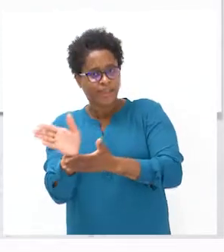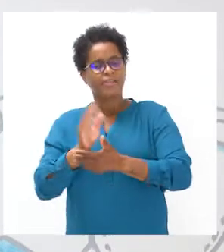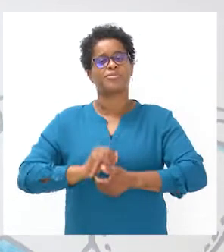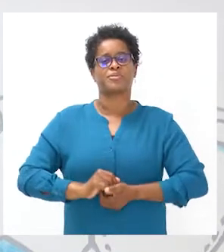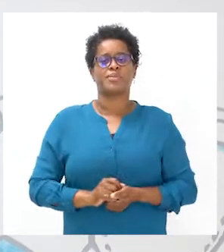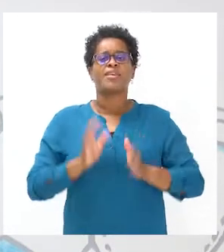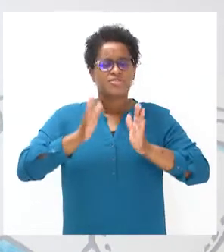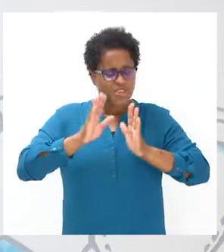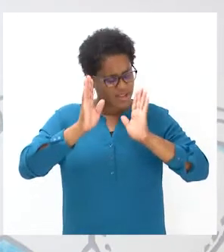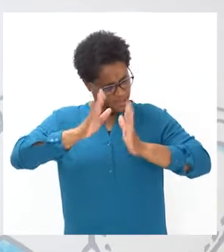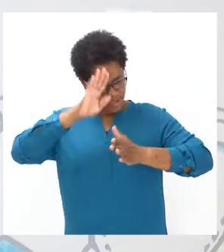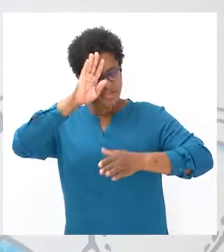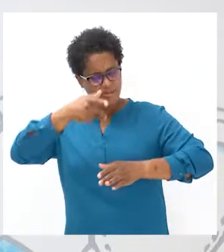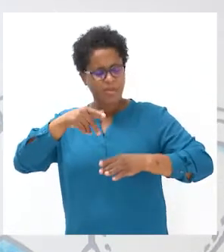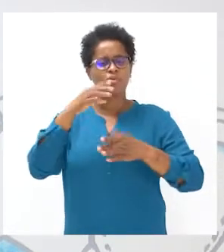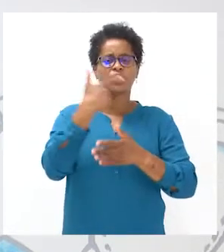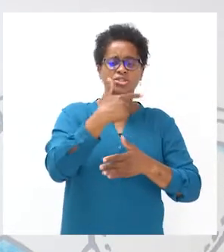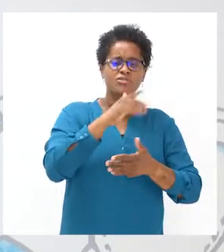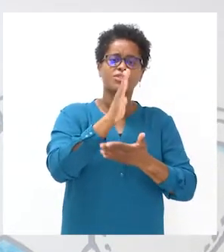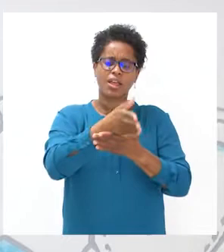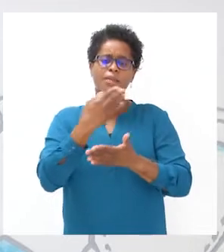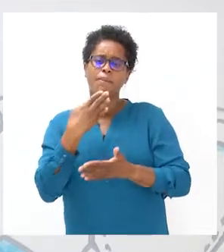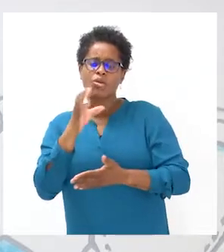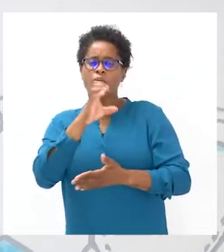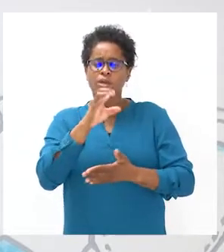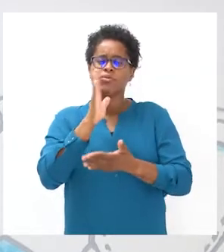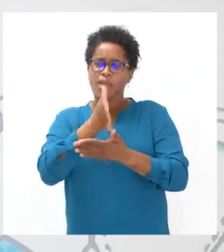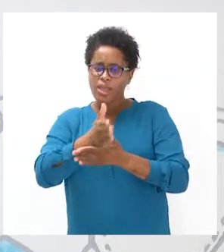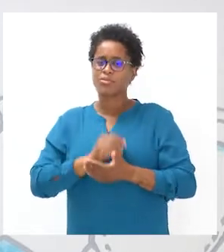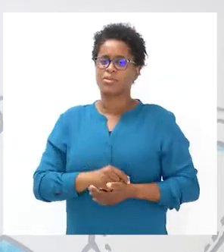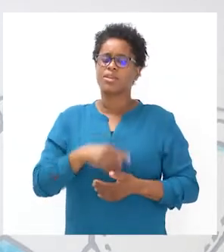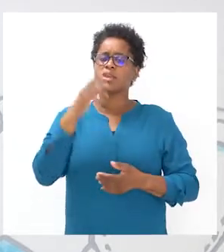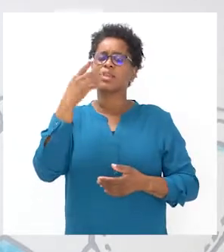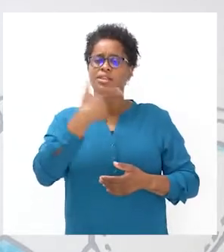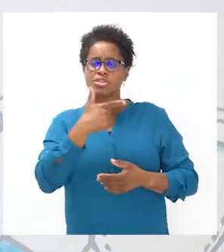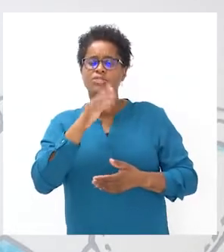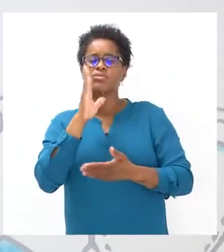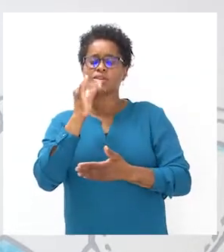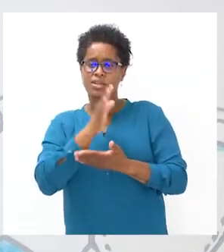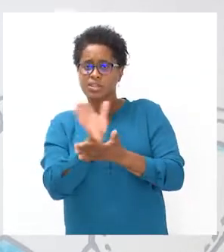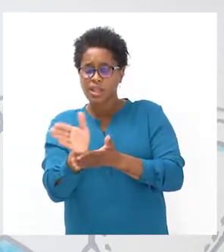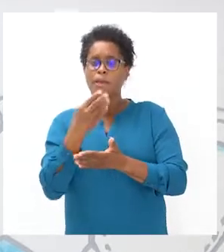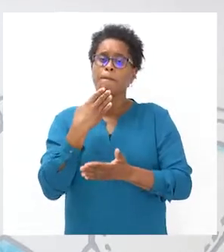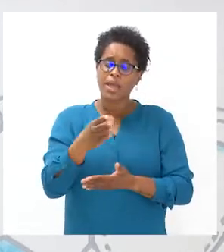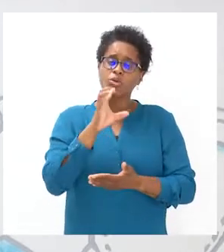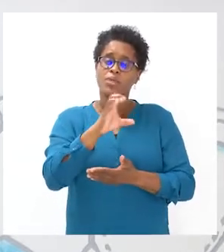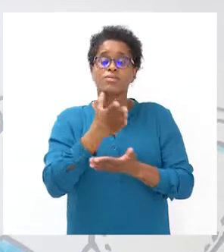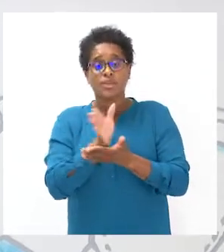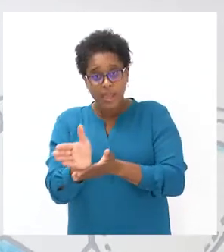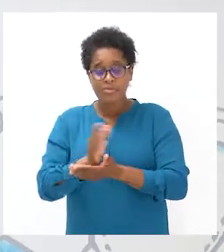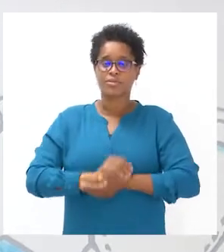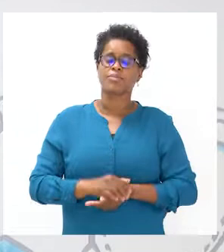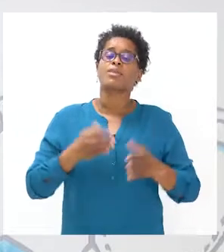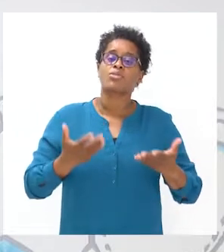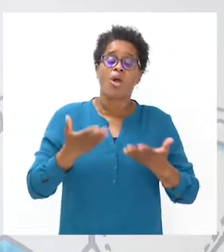indireto. Já que já sabemos que o transitivo direto pede complemento direto, e o transitivo indireto pede complemento indireto,